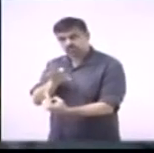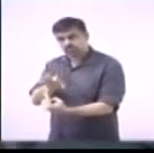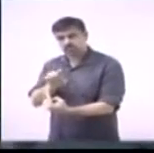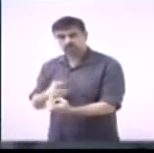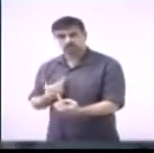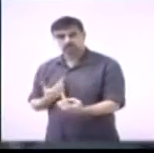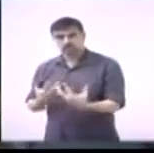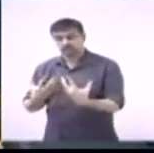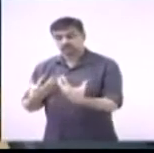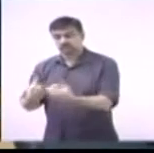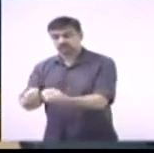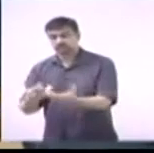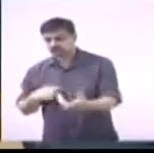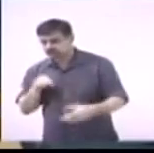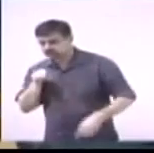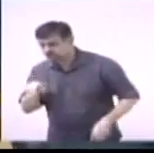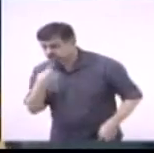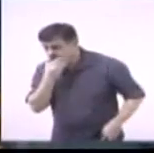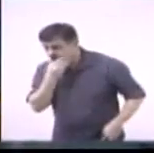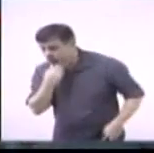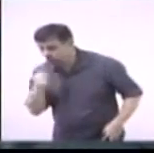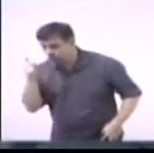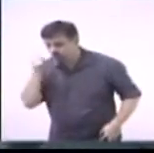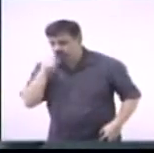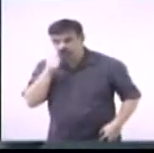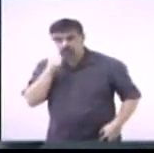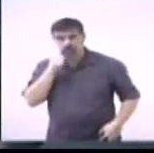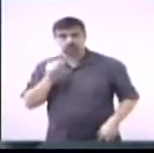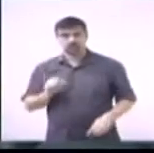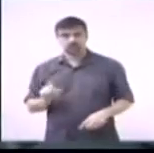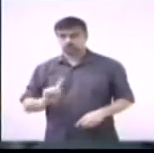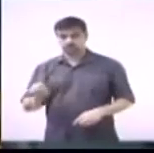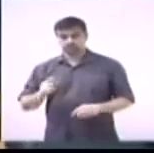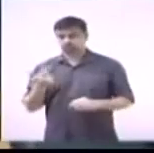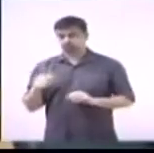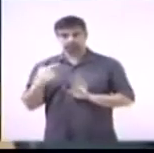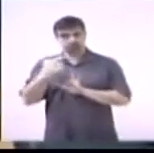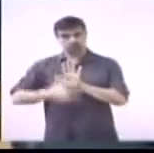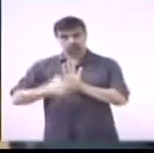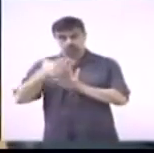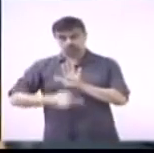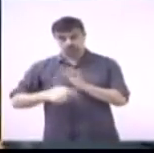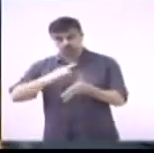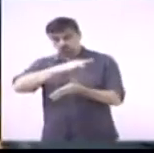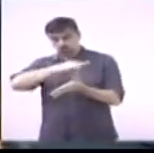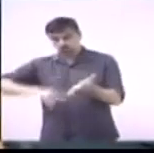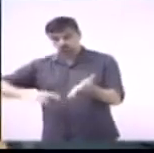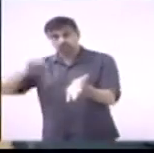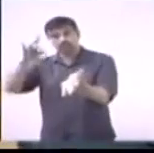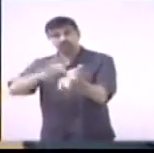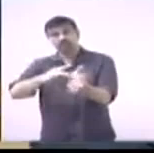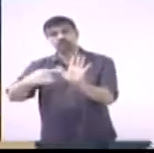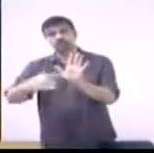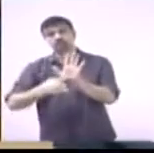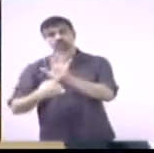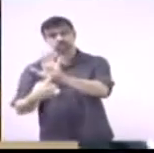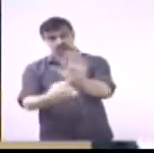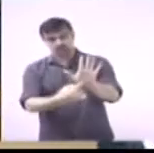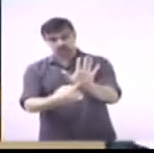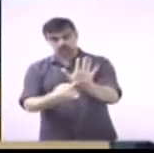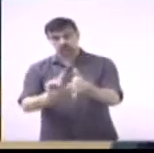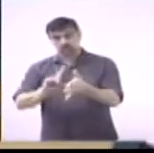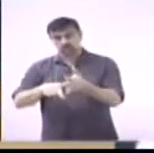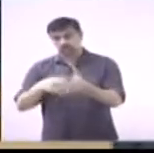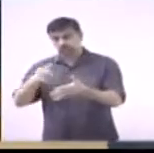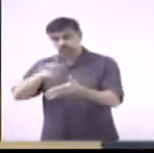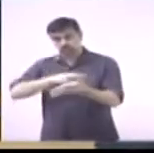não a se assumirem enquanto menino ou menina. Não existe isso. No documento que está aqui, que depois podemos